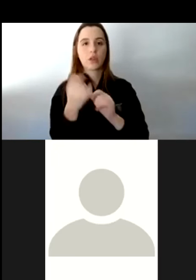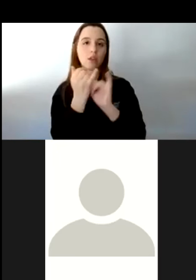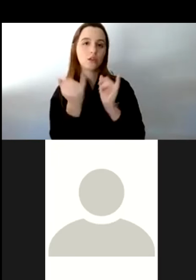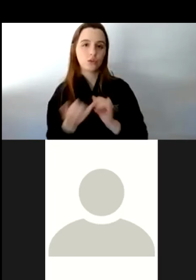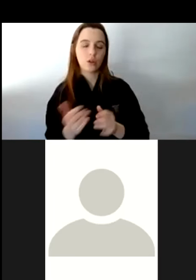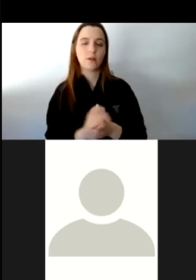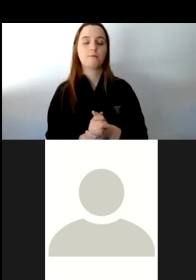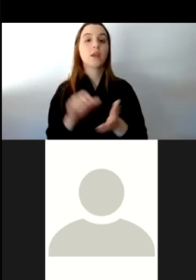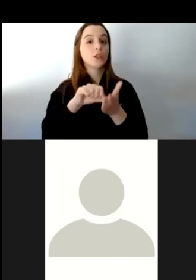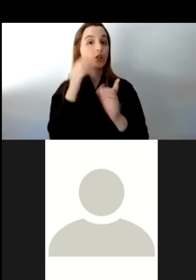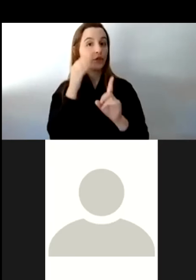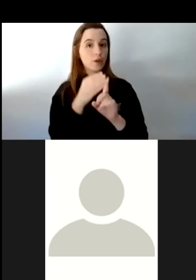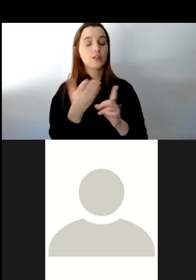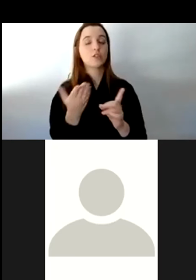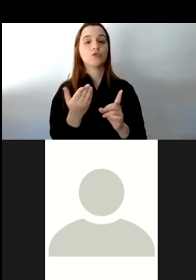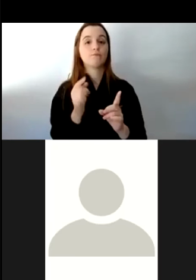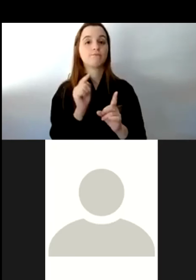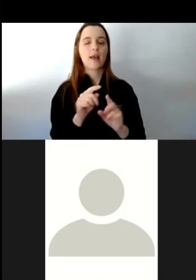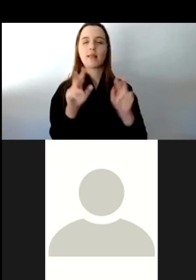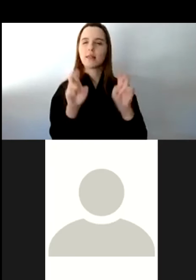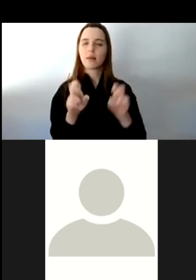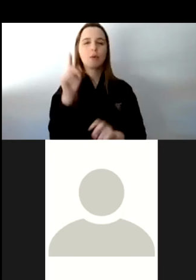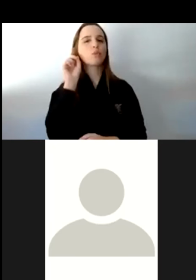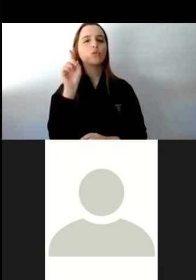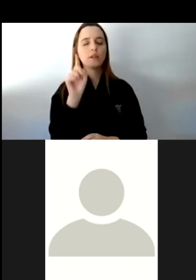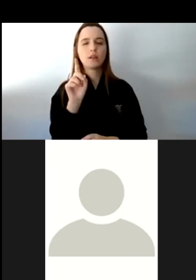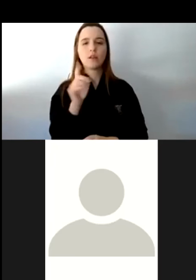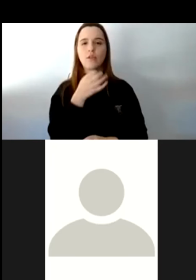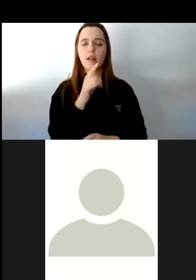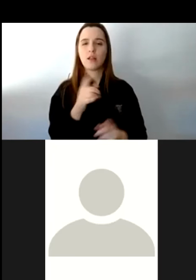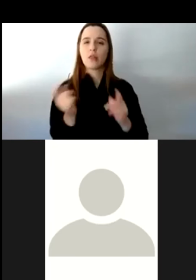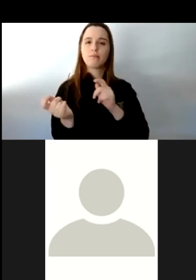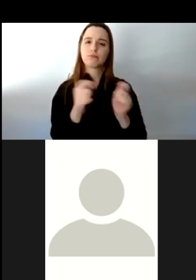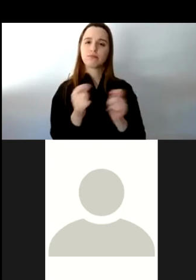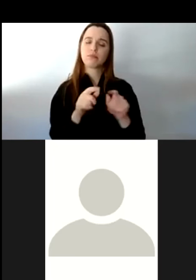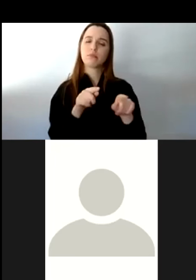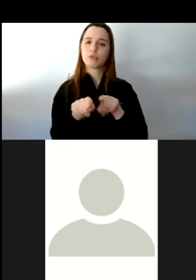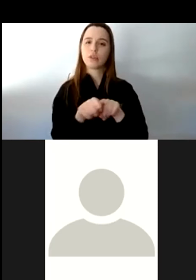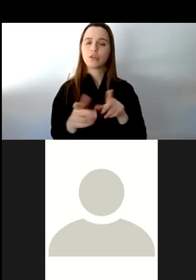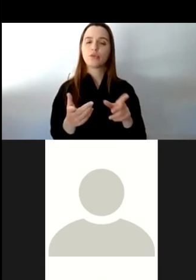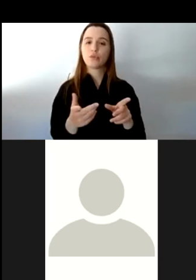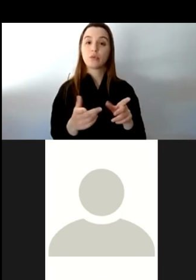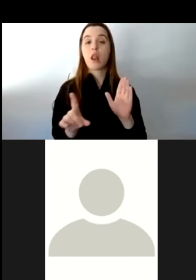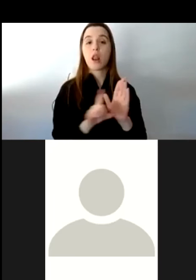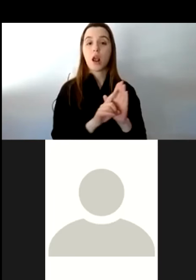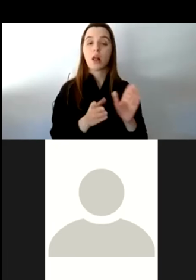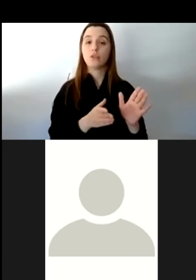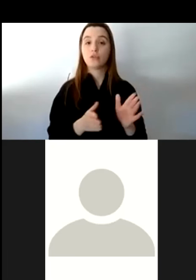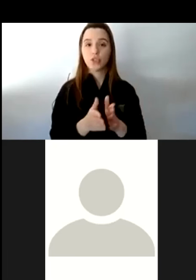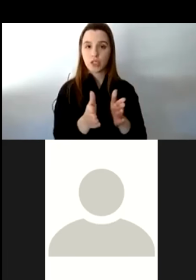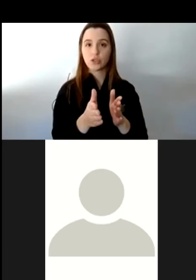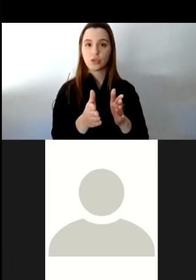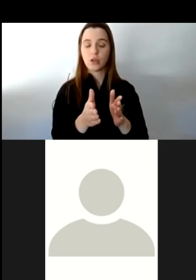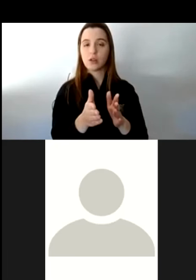de referência passarão a ser um dos tópicos relevantes abordados no debate político, legal e estratégico